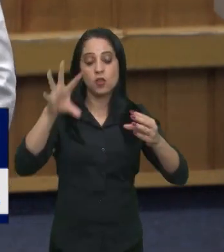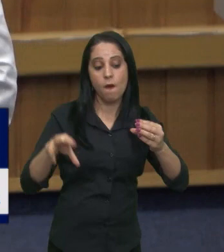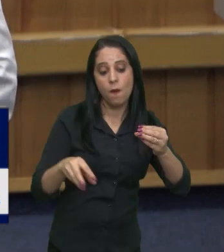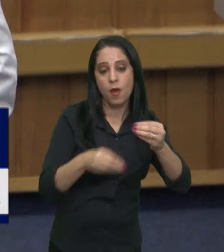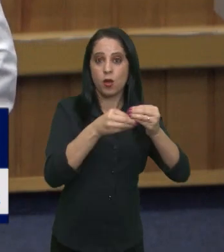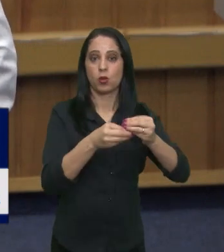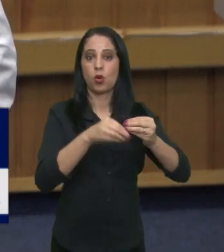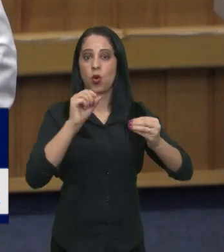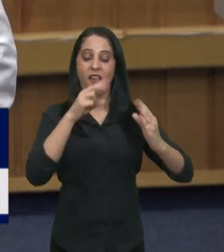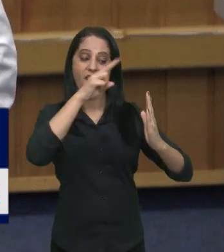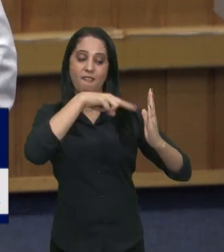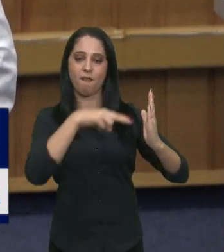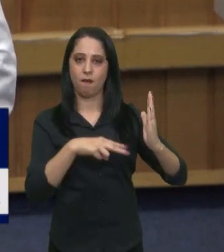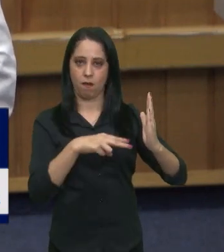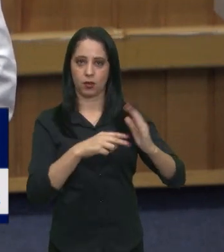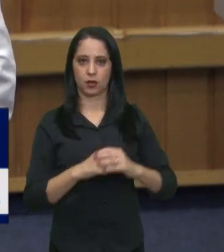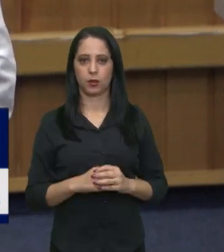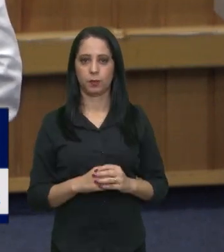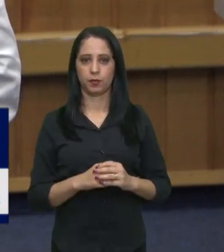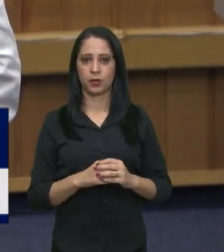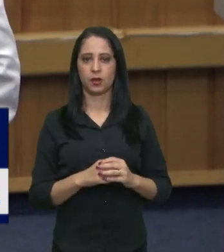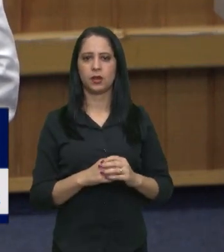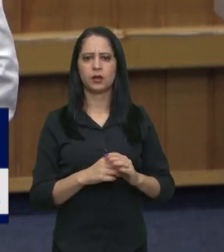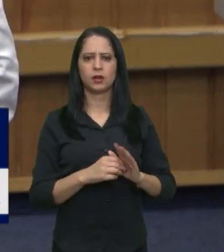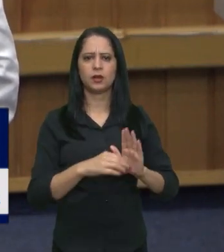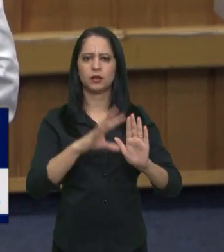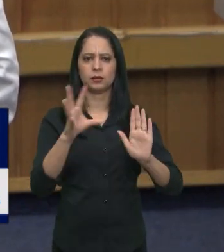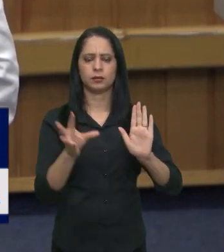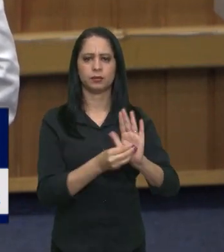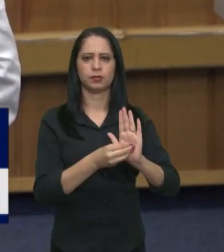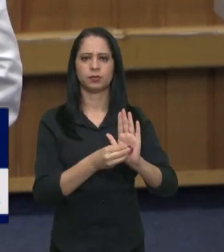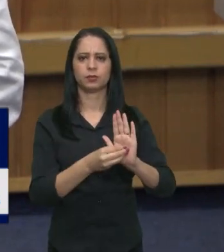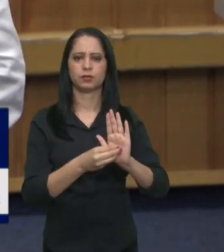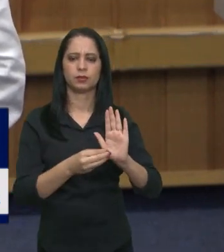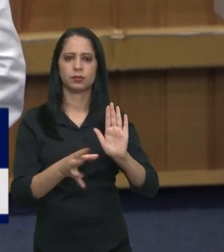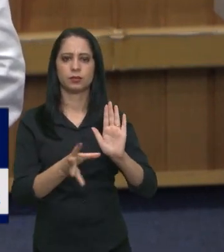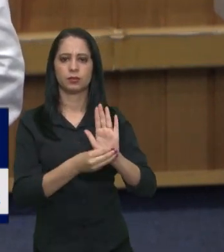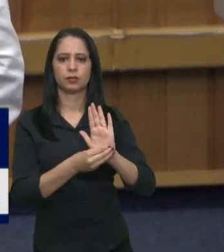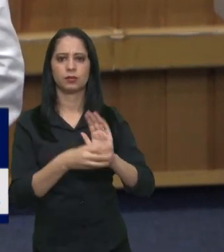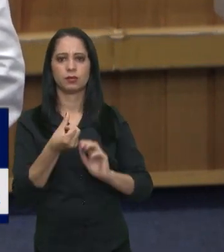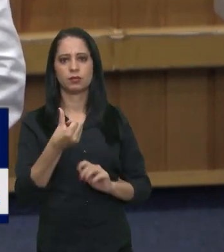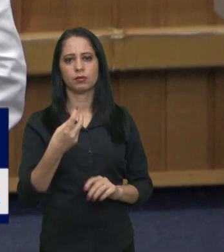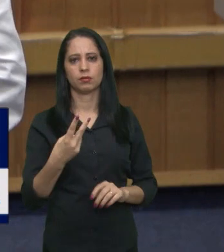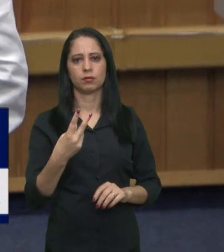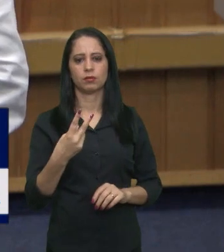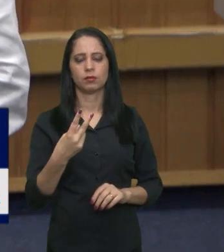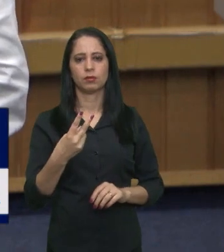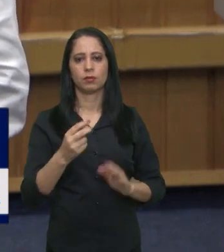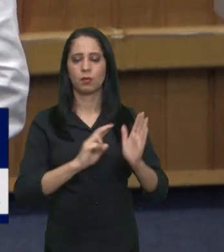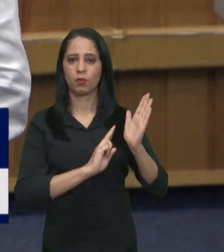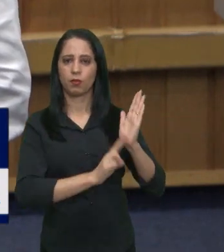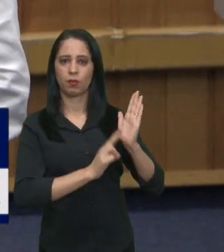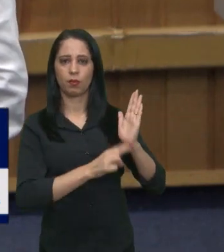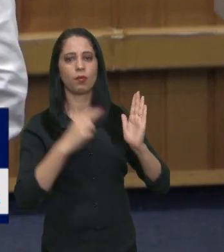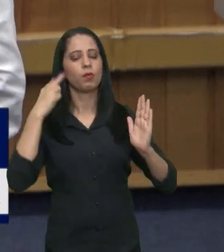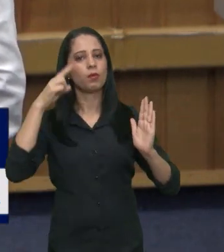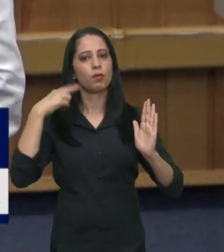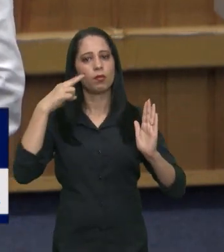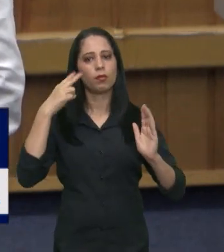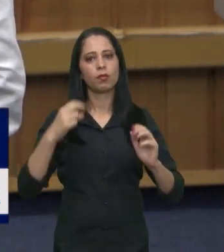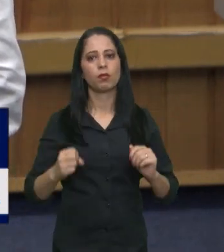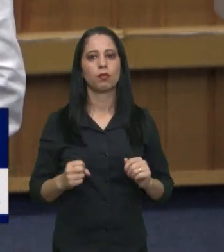leitura da emenda número 62, de autoria dos